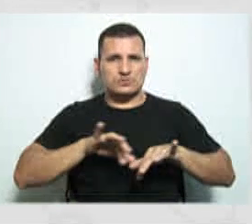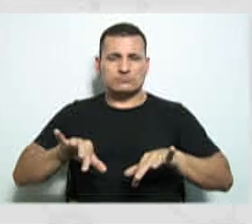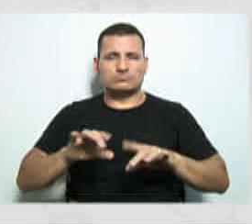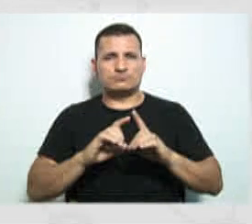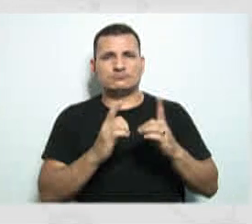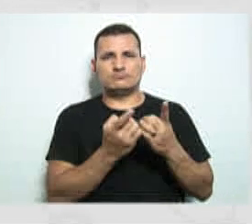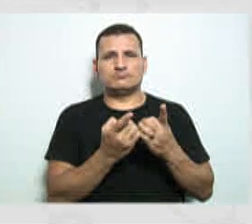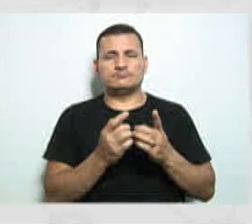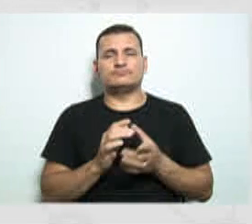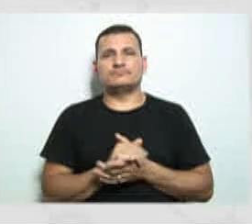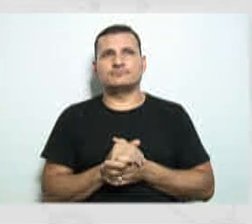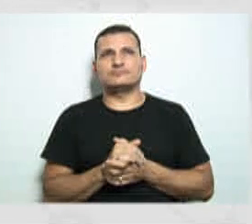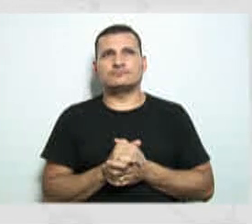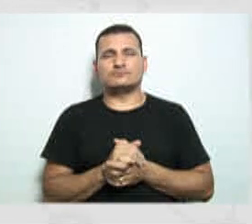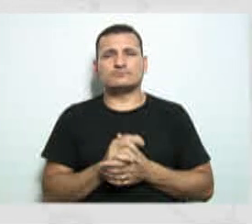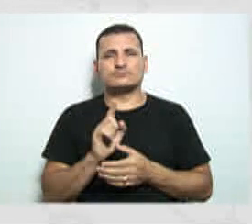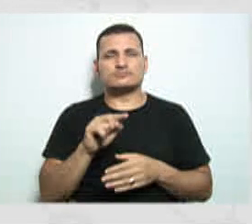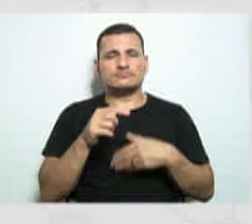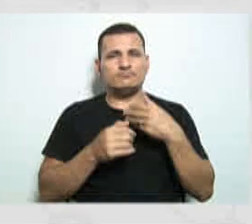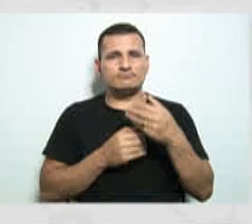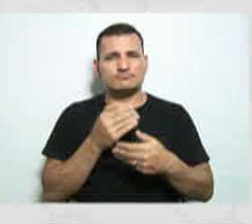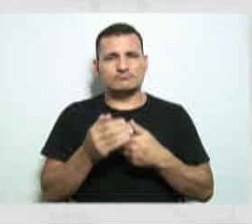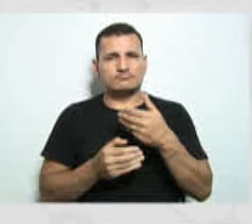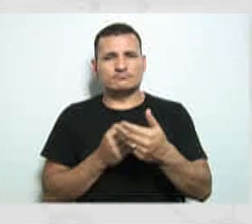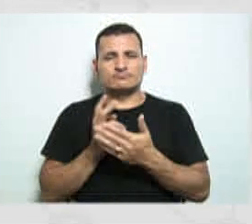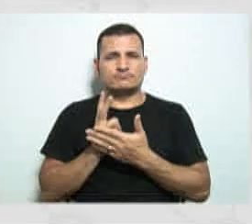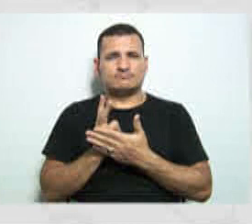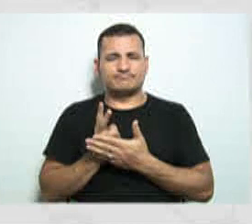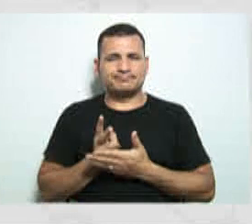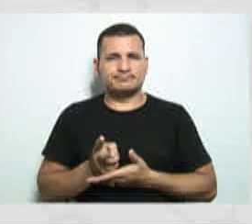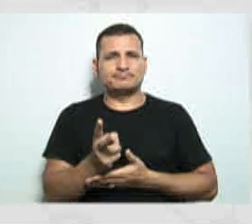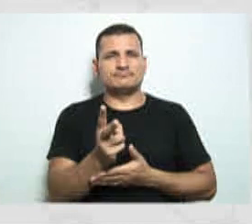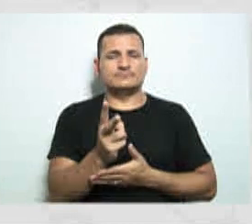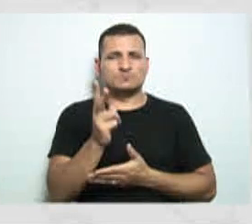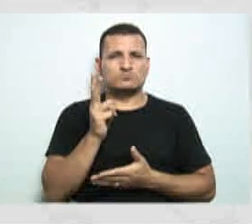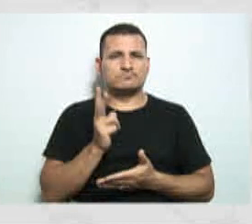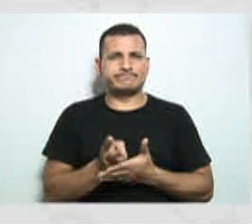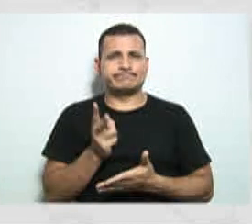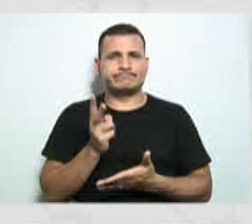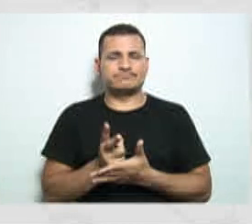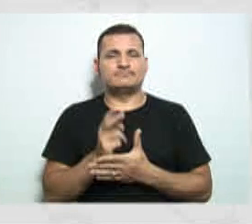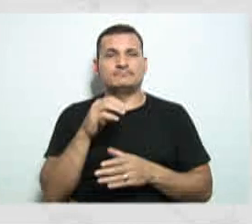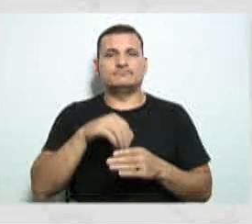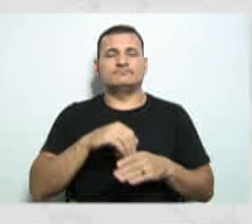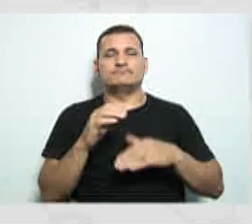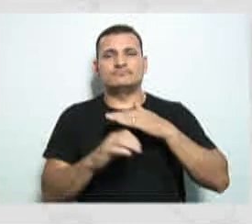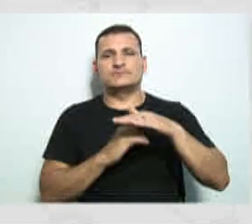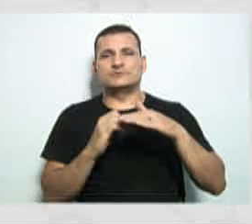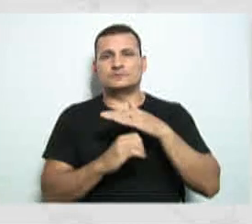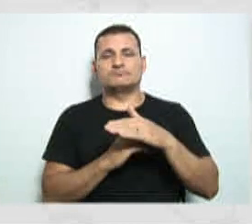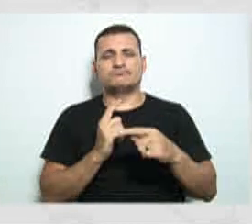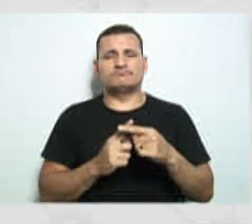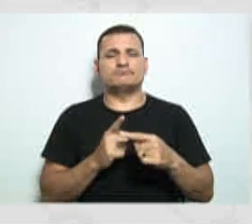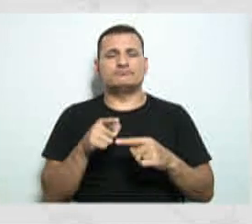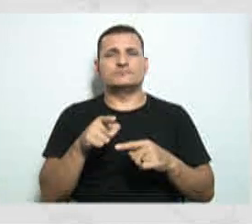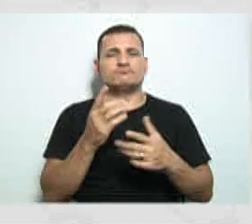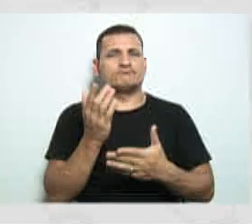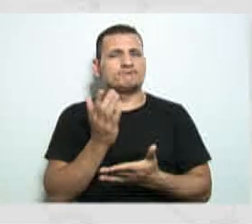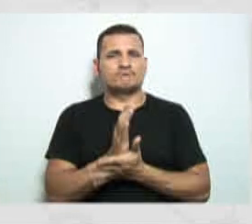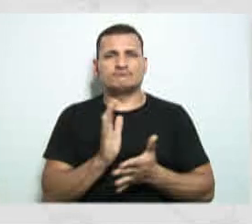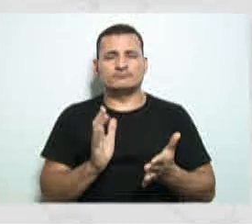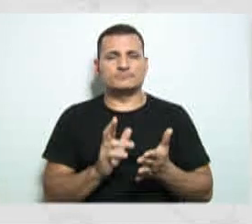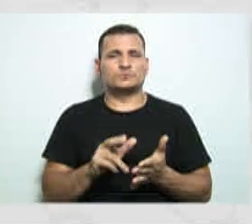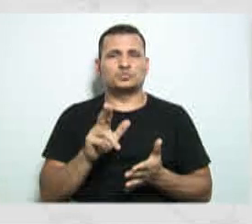ou unidade de negócio. Ele é um processo permanente e contínuo dentro da organização, pois ele não se esgota